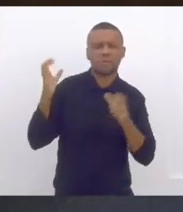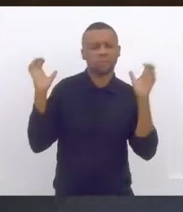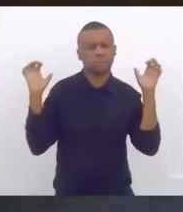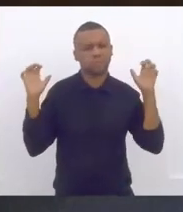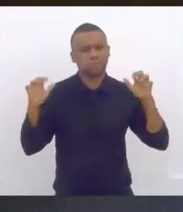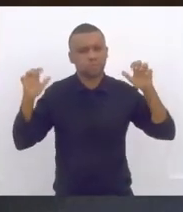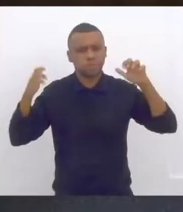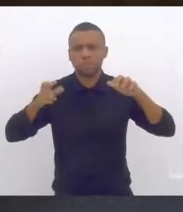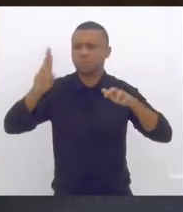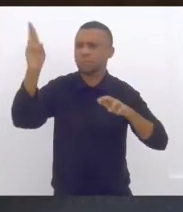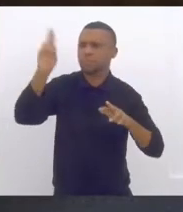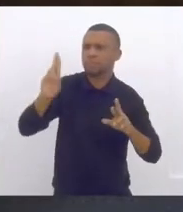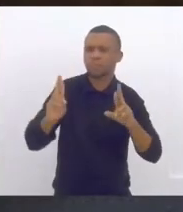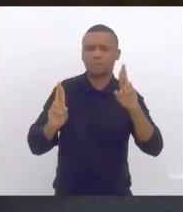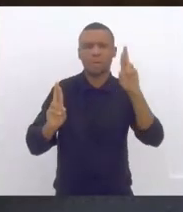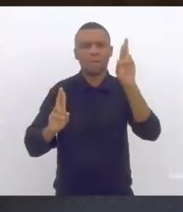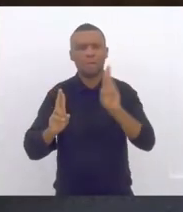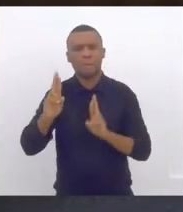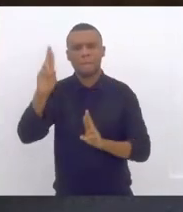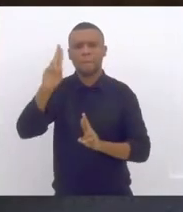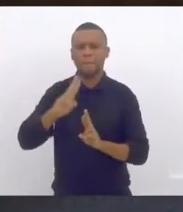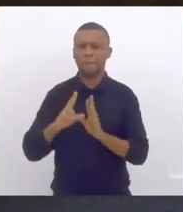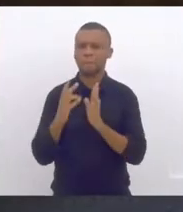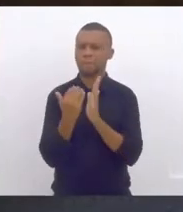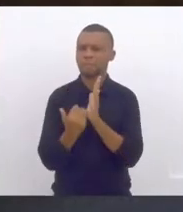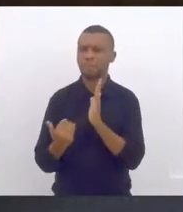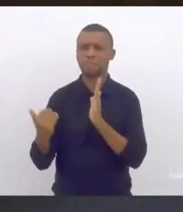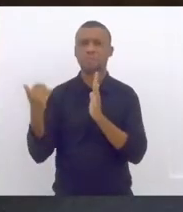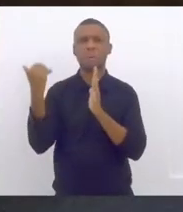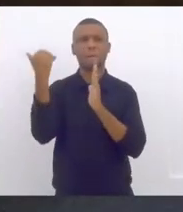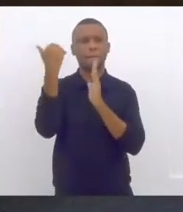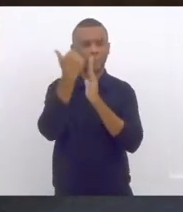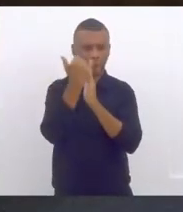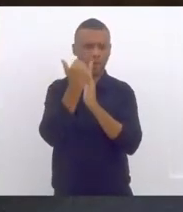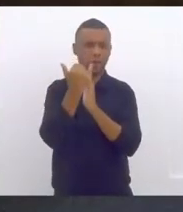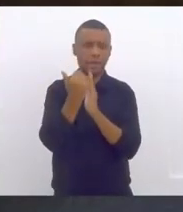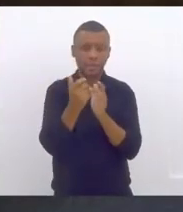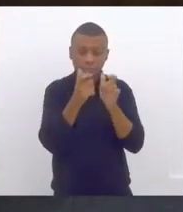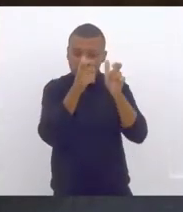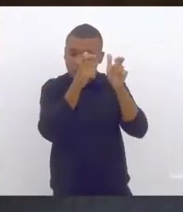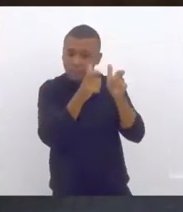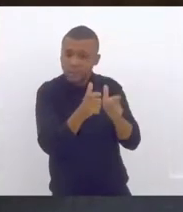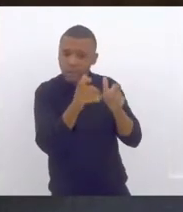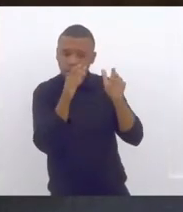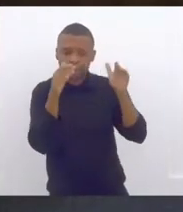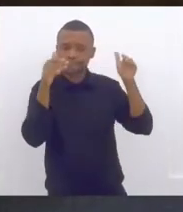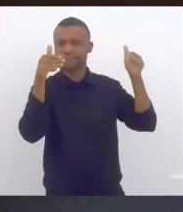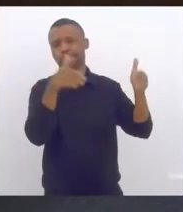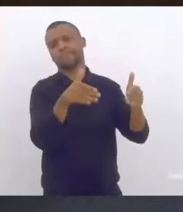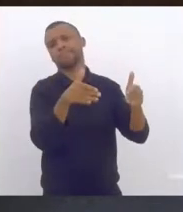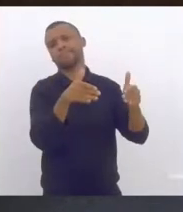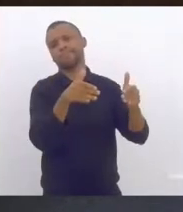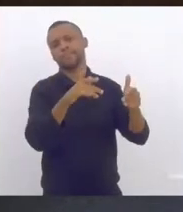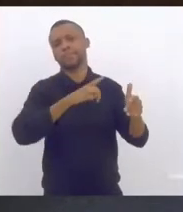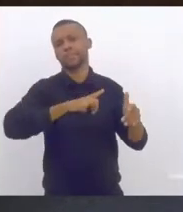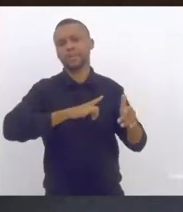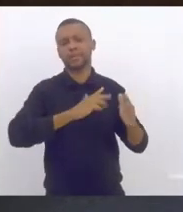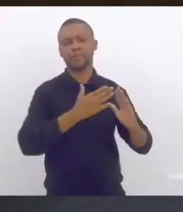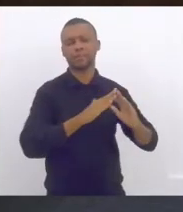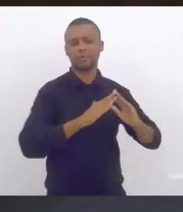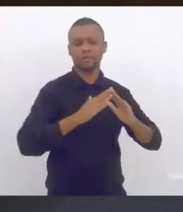chuvas, cada vez mais concentradas em pequenas regiões, promovendo